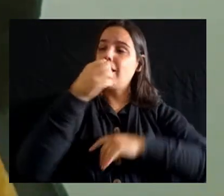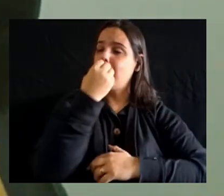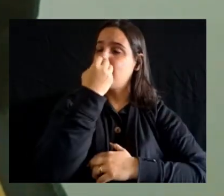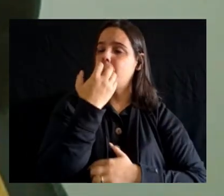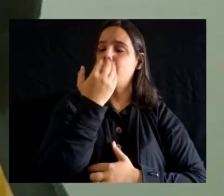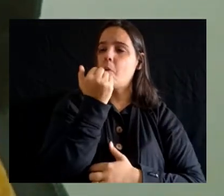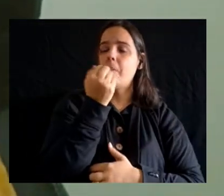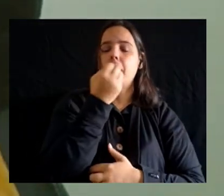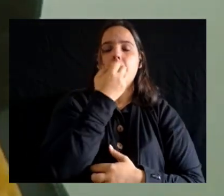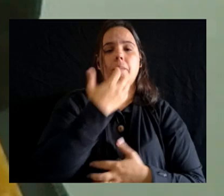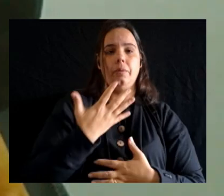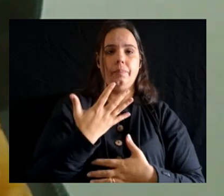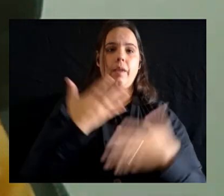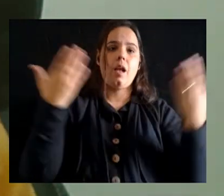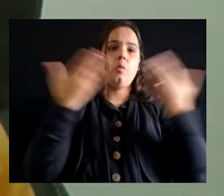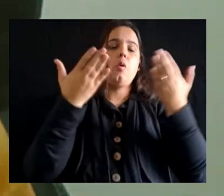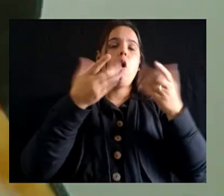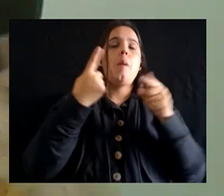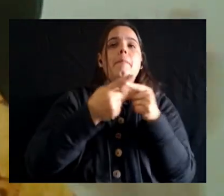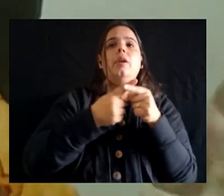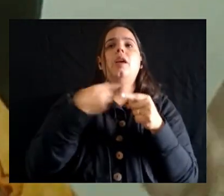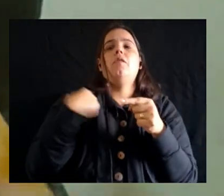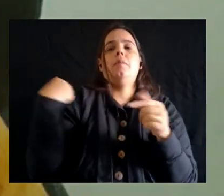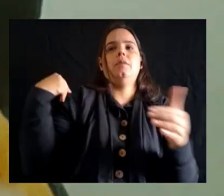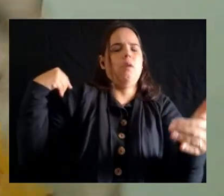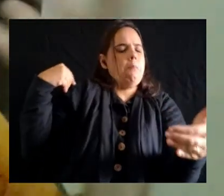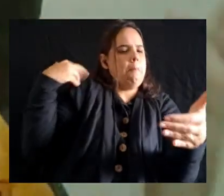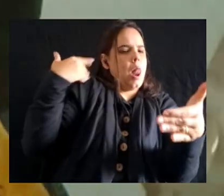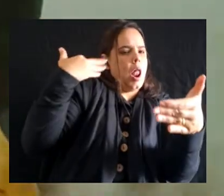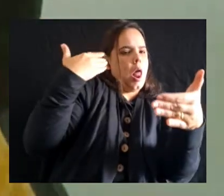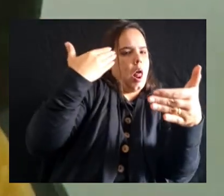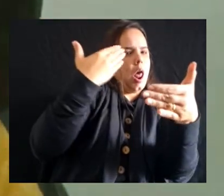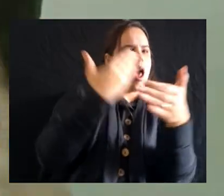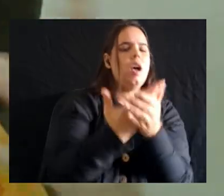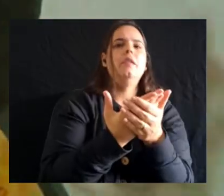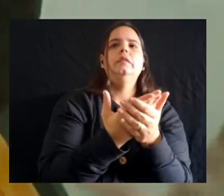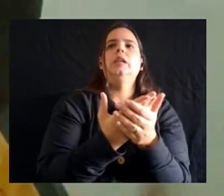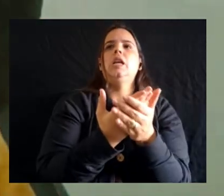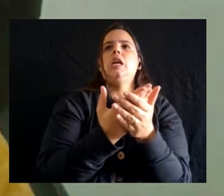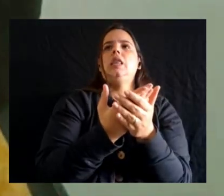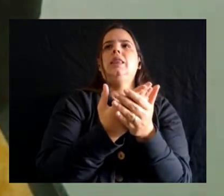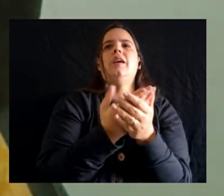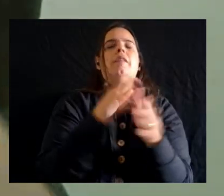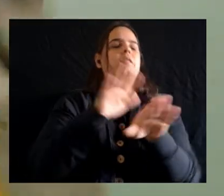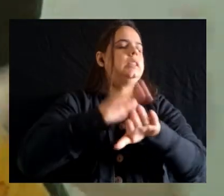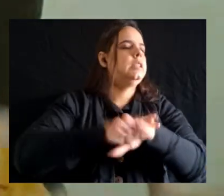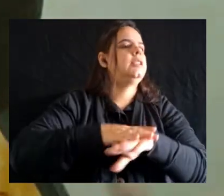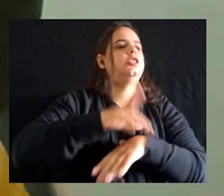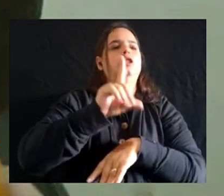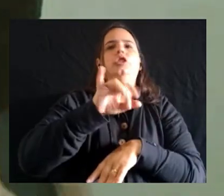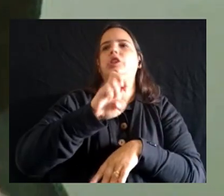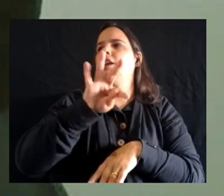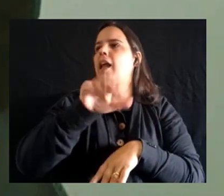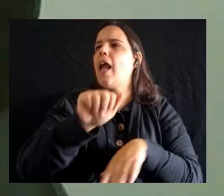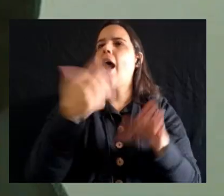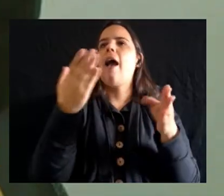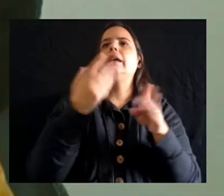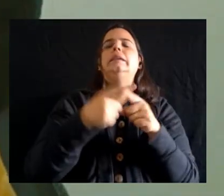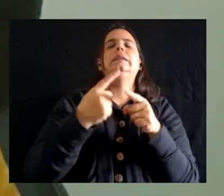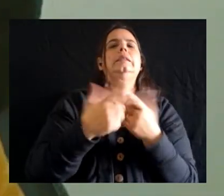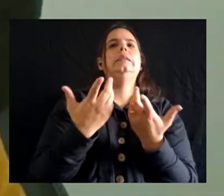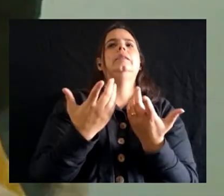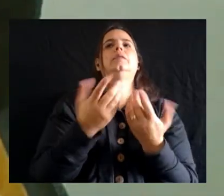vida toda fazendo dietas malucas, restritivas, refém de